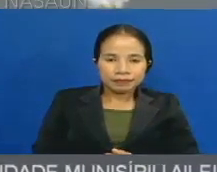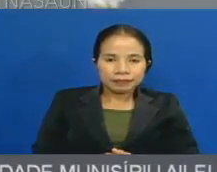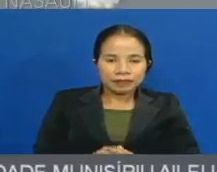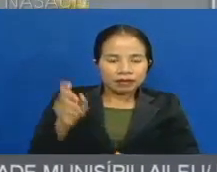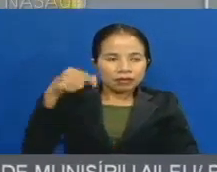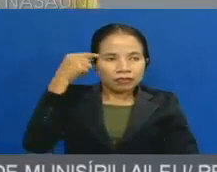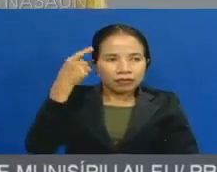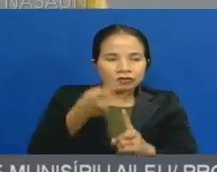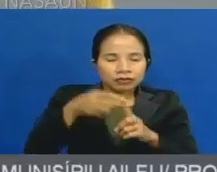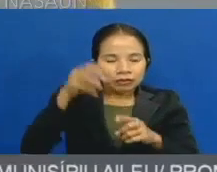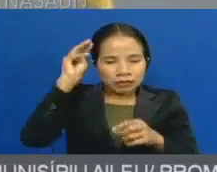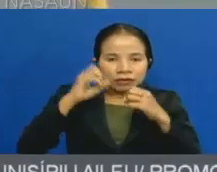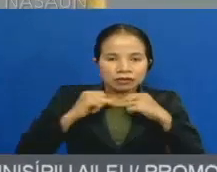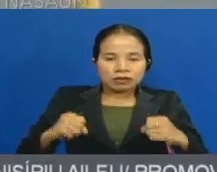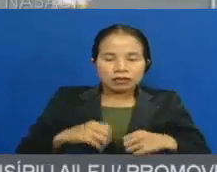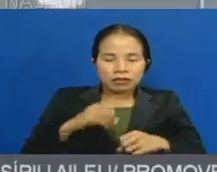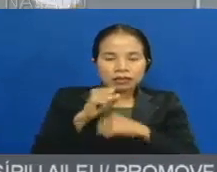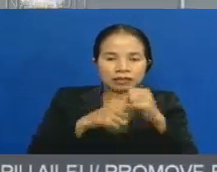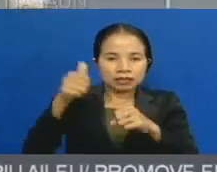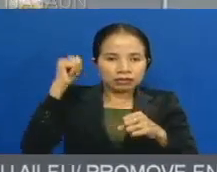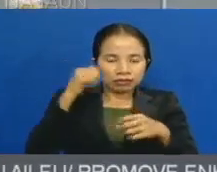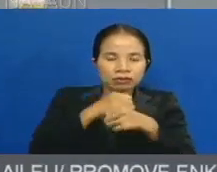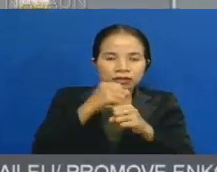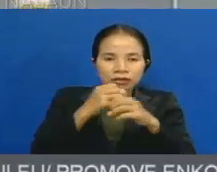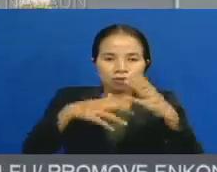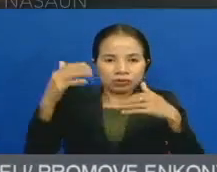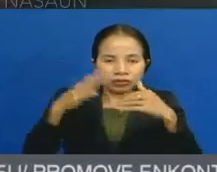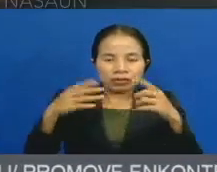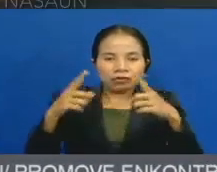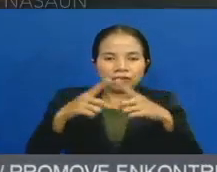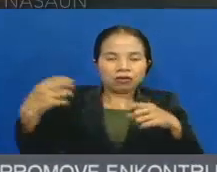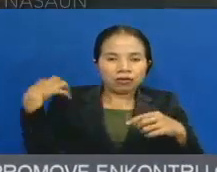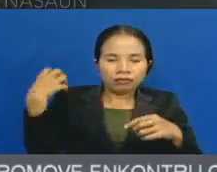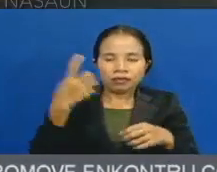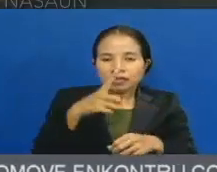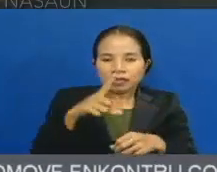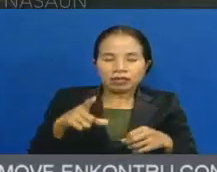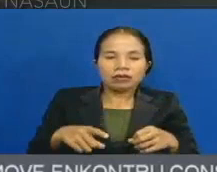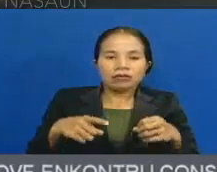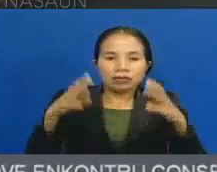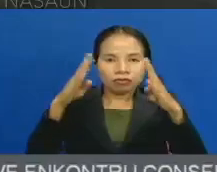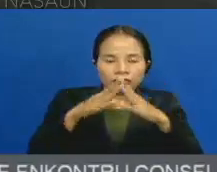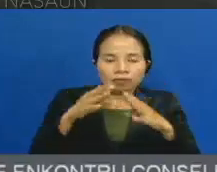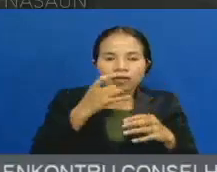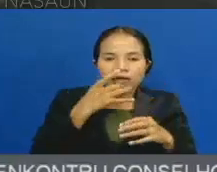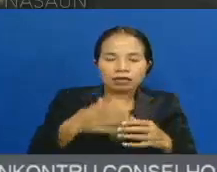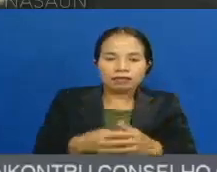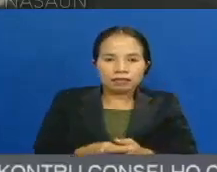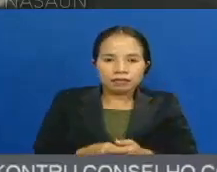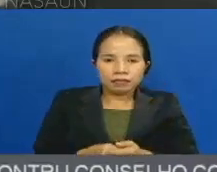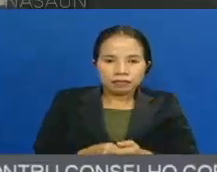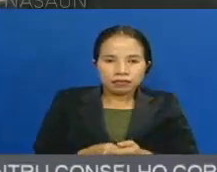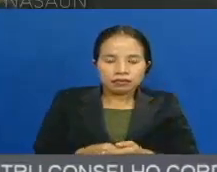Governo Lihusi Ministério de Saúde e Atinankotuk halo construção do edifício laboratório no Uma Eletricidade e reinternamento